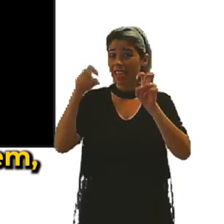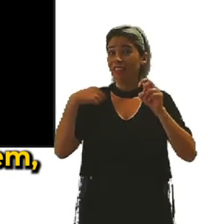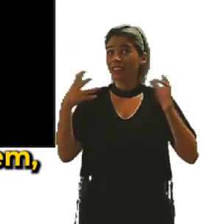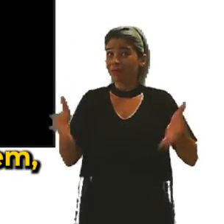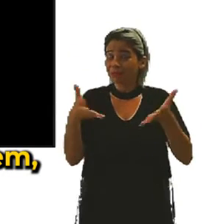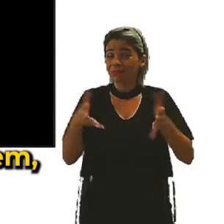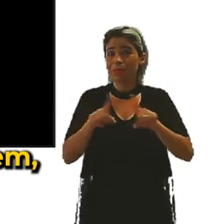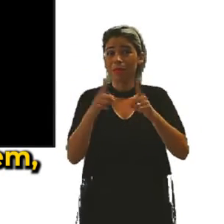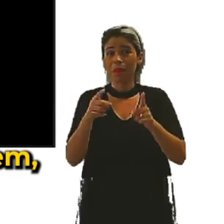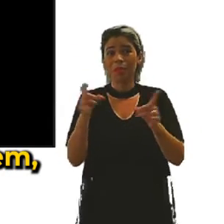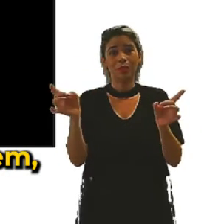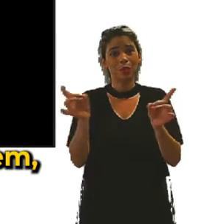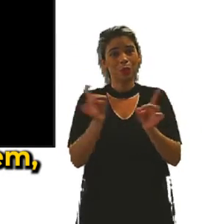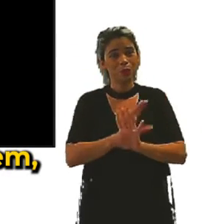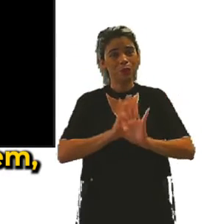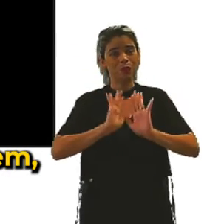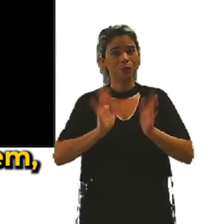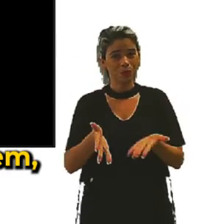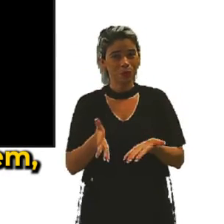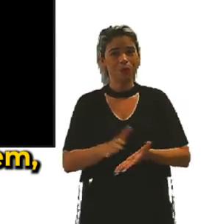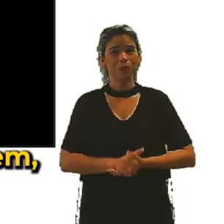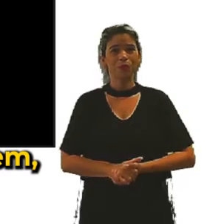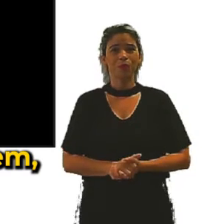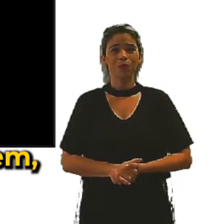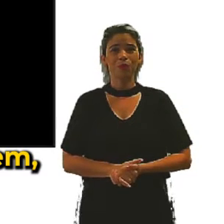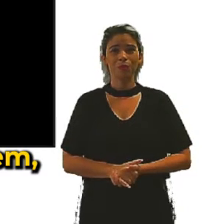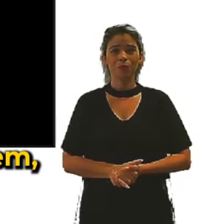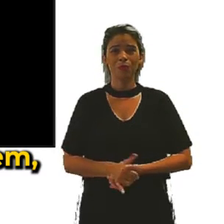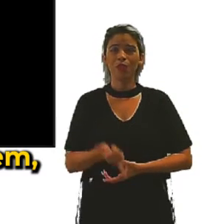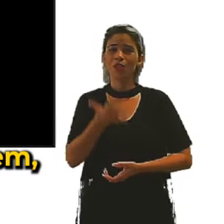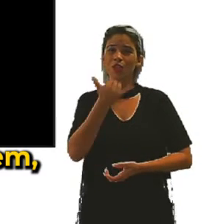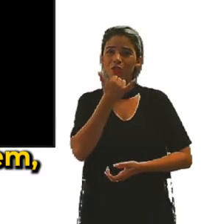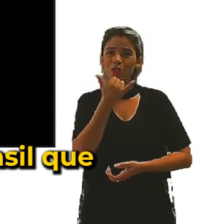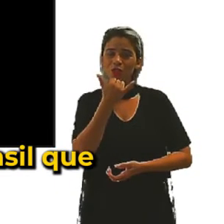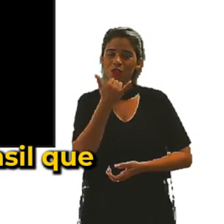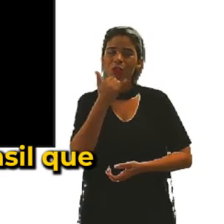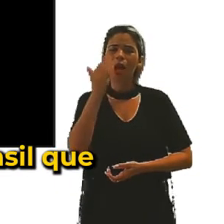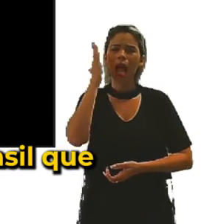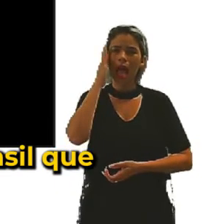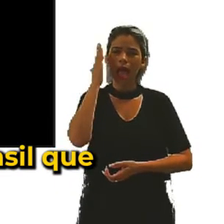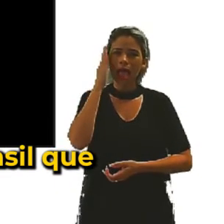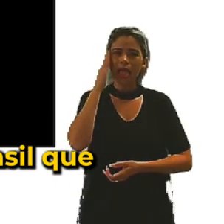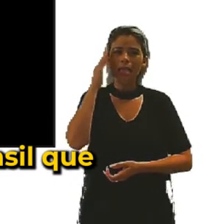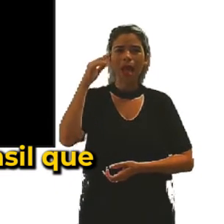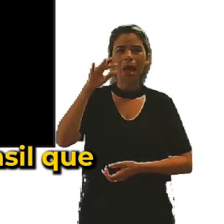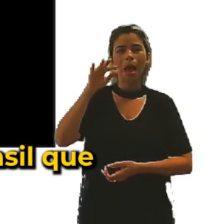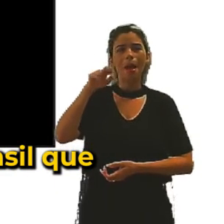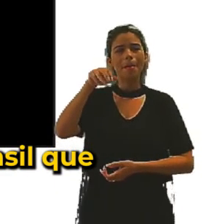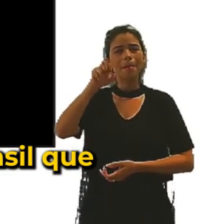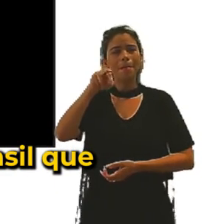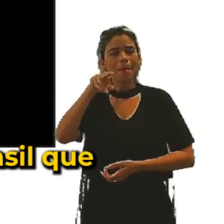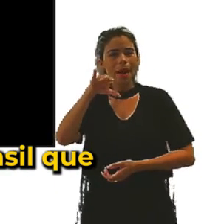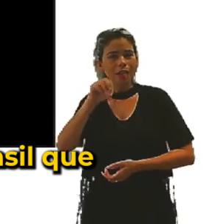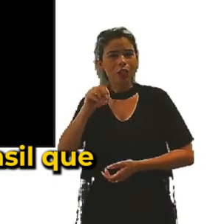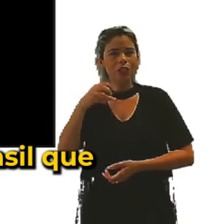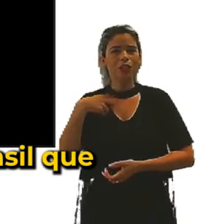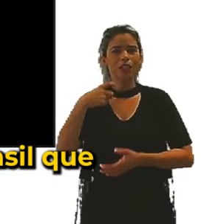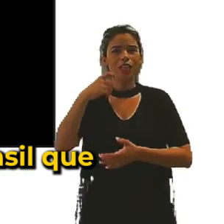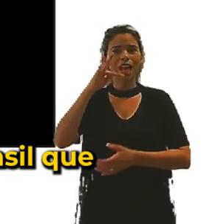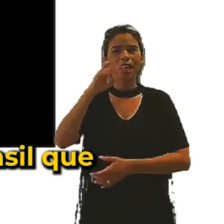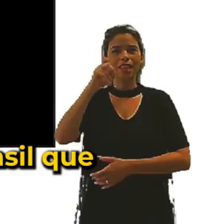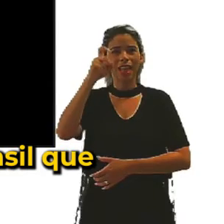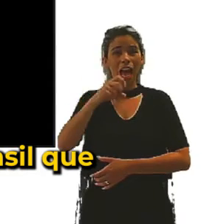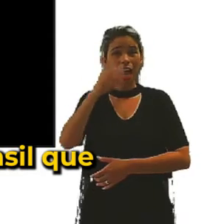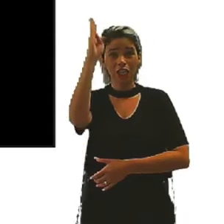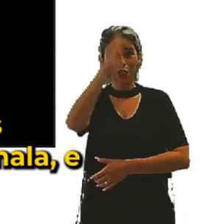é? Então, finalizando, professor, desculpem, professor doutor Luiz Márcio, essa taxa de feminicídio no Brasil que